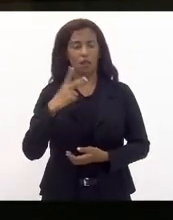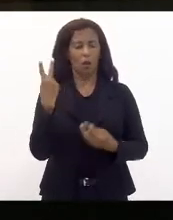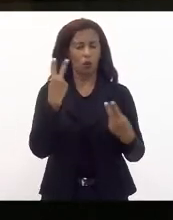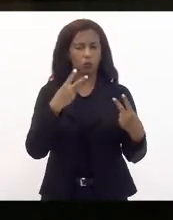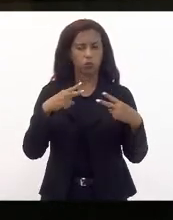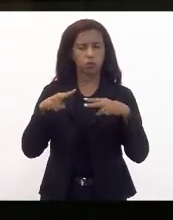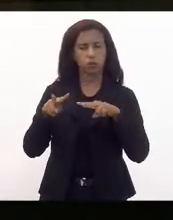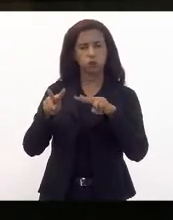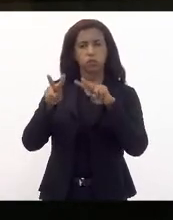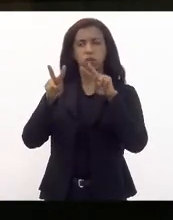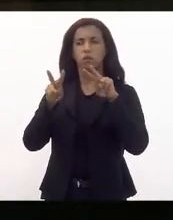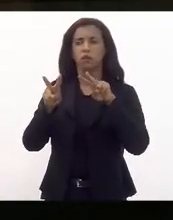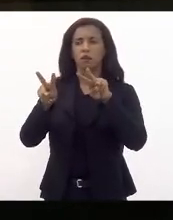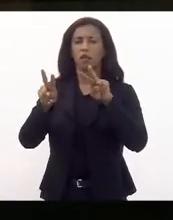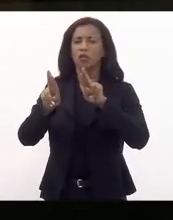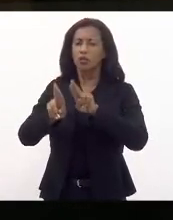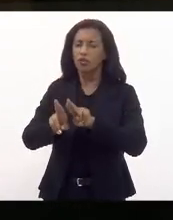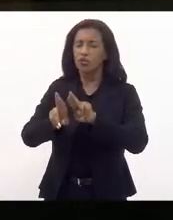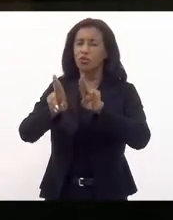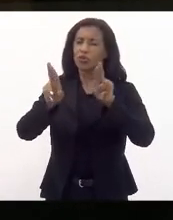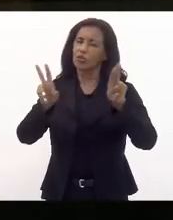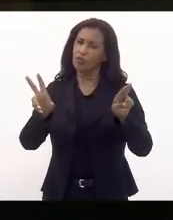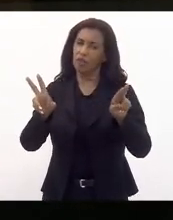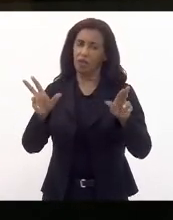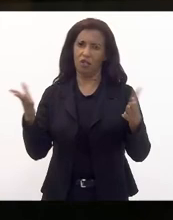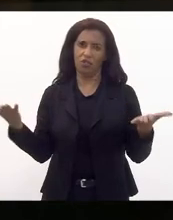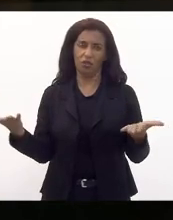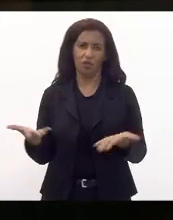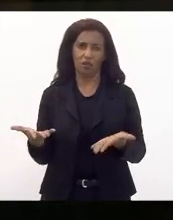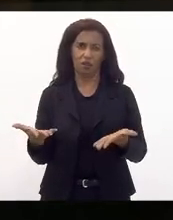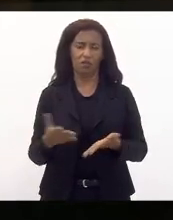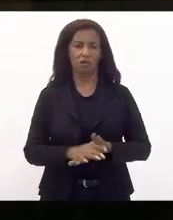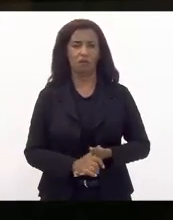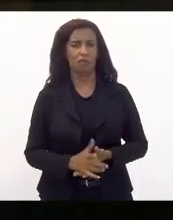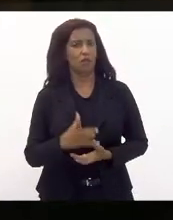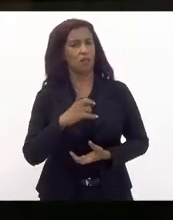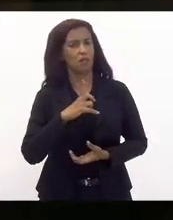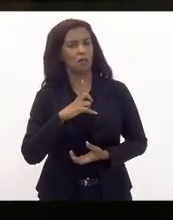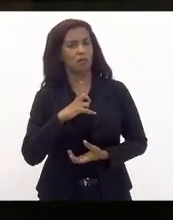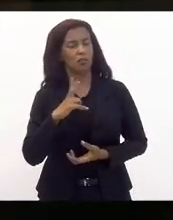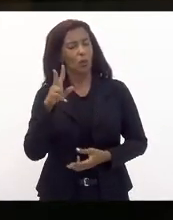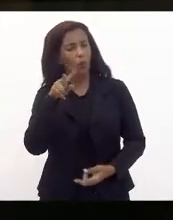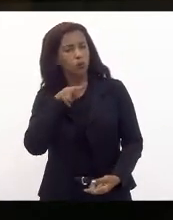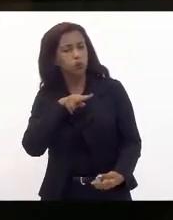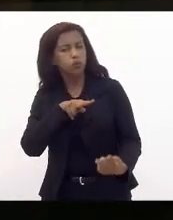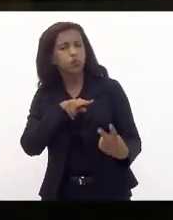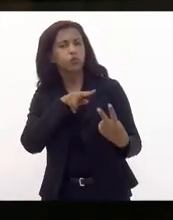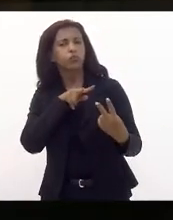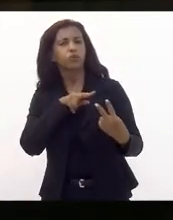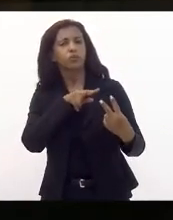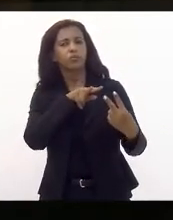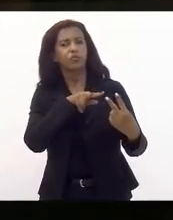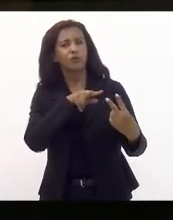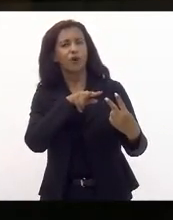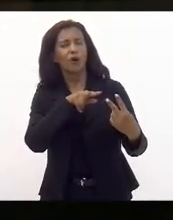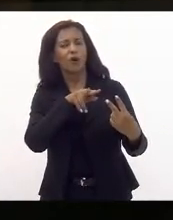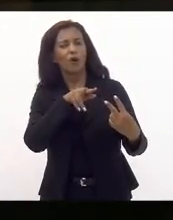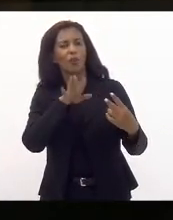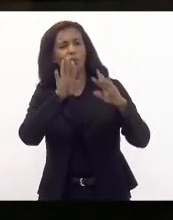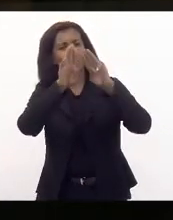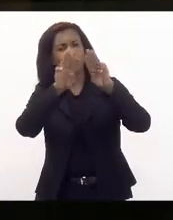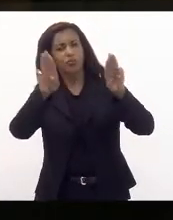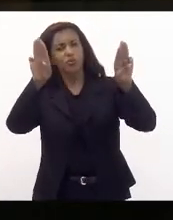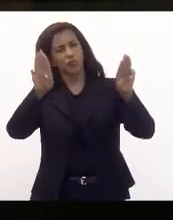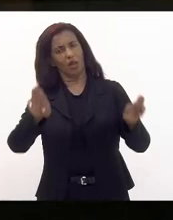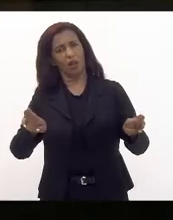olhar diferente do que tivemos até agora de olhar para a fundação